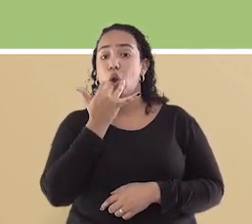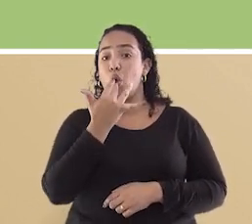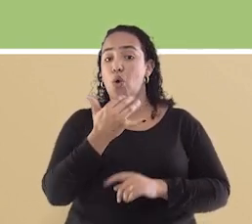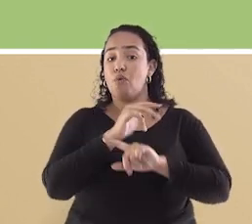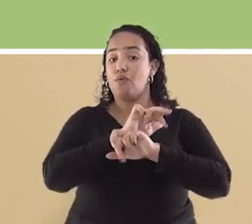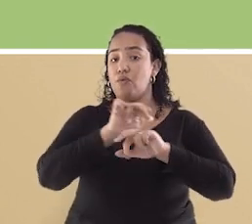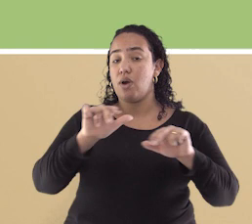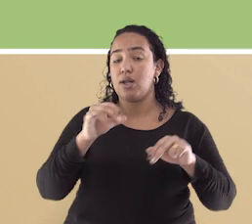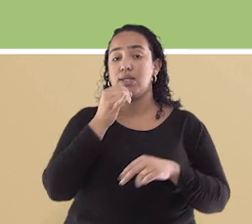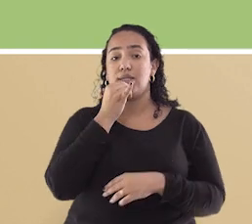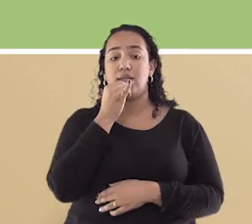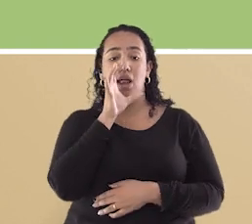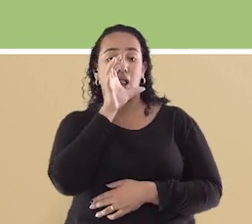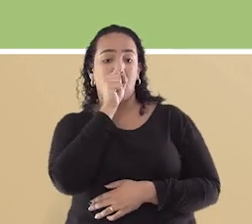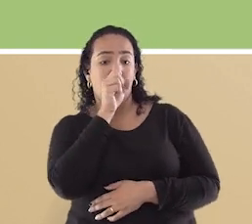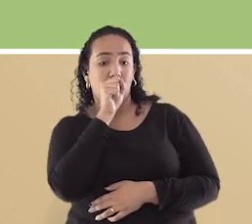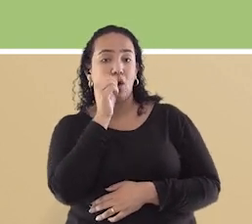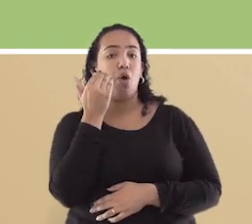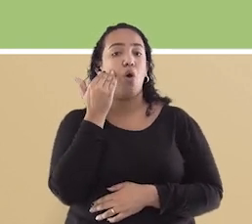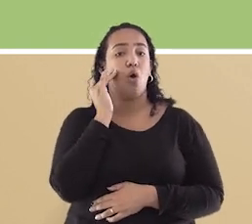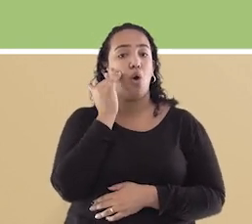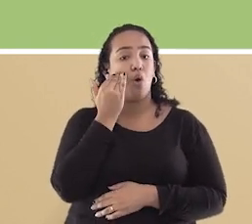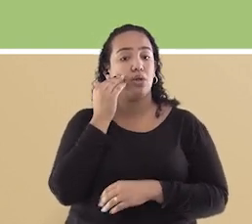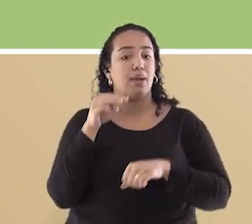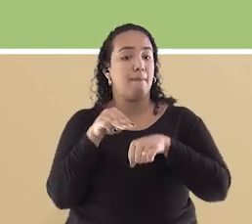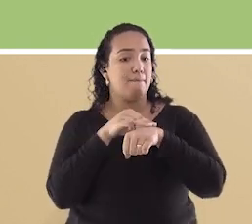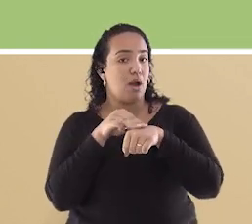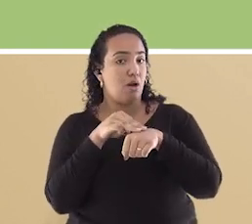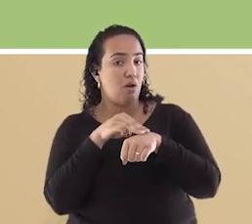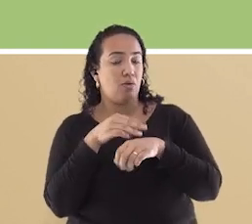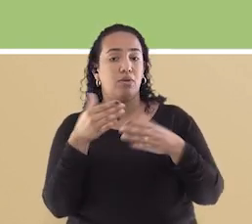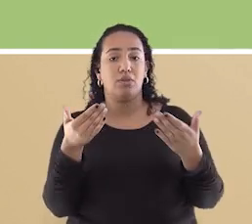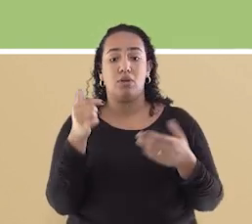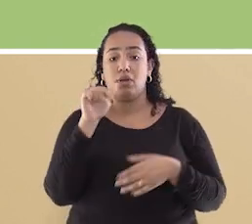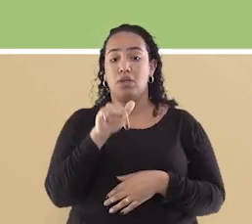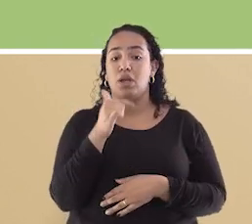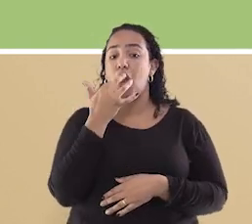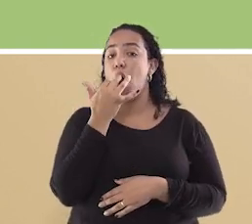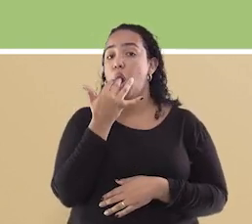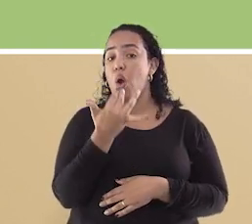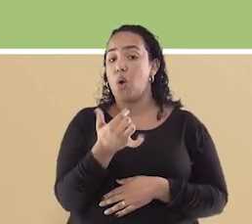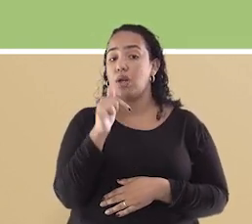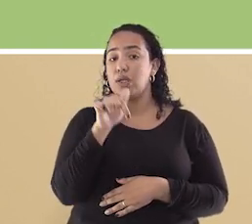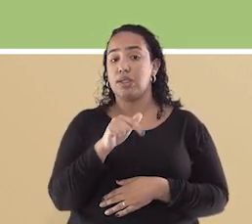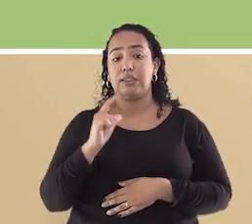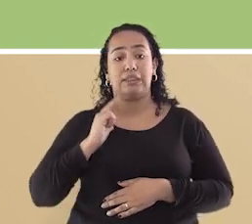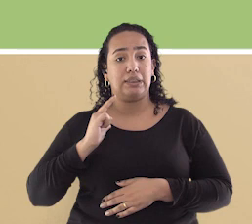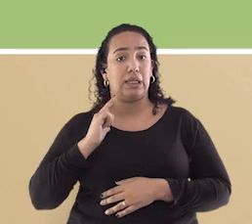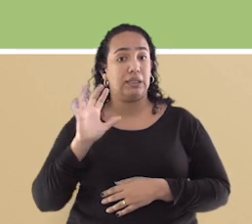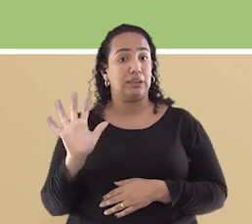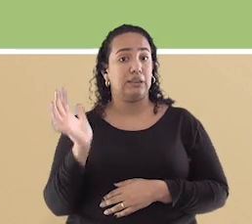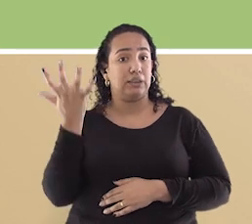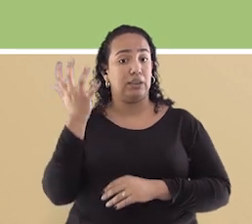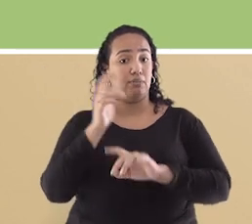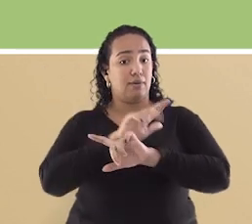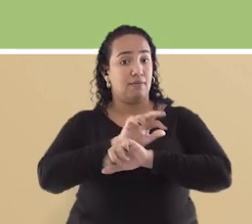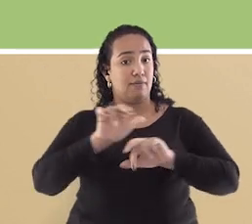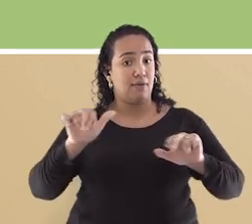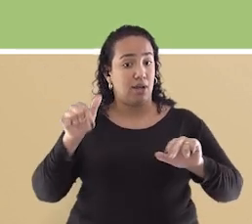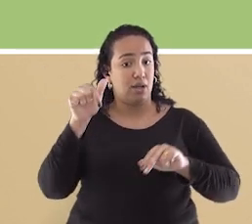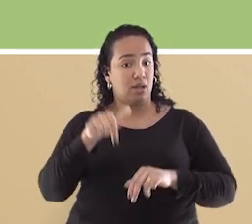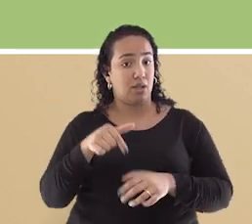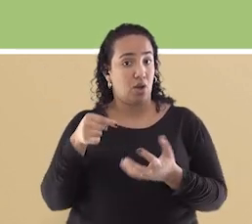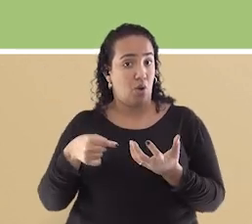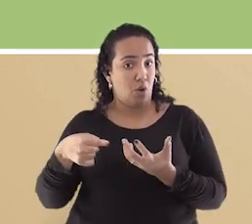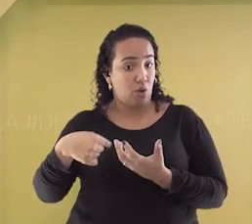como o laranja, o rosa, o marrom, e que essas cores delimitam os diferentes climas que existem